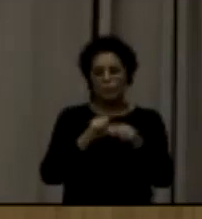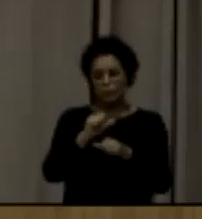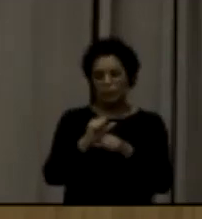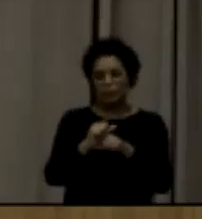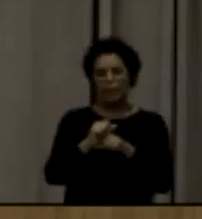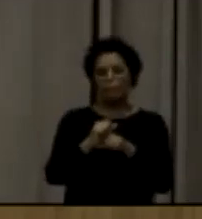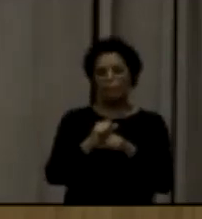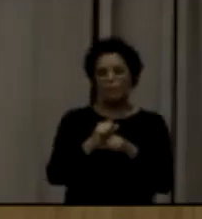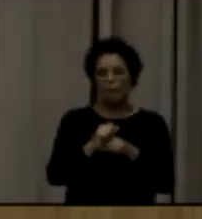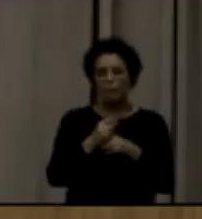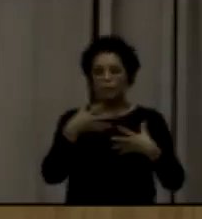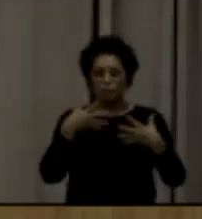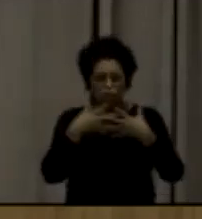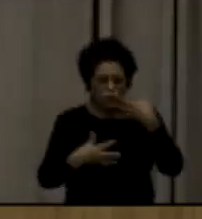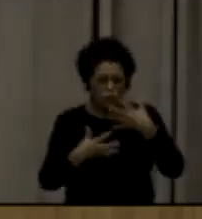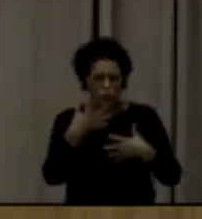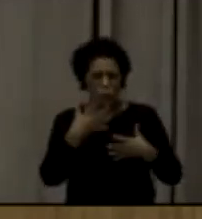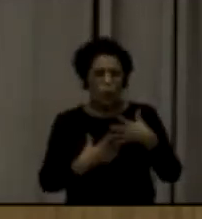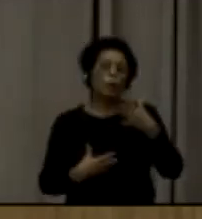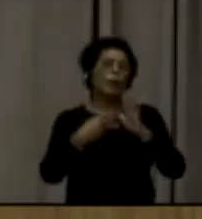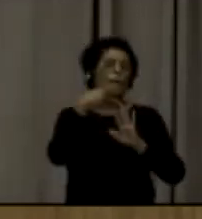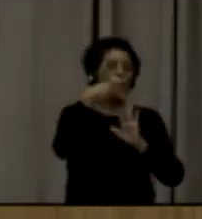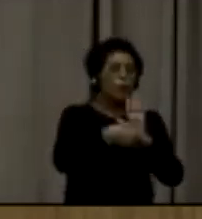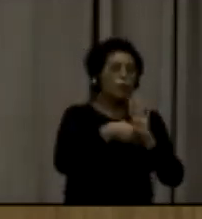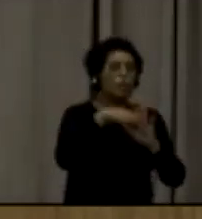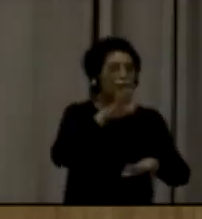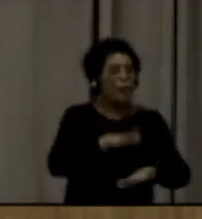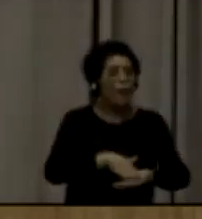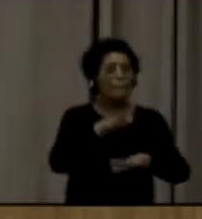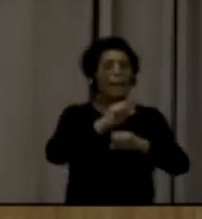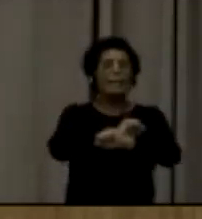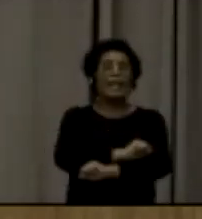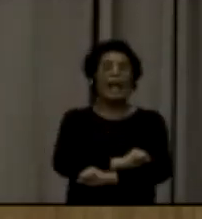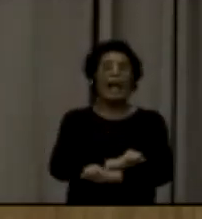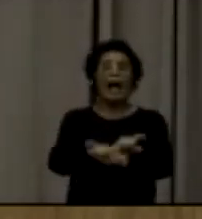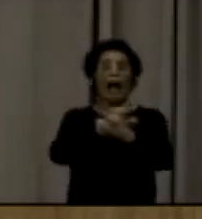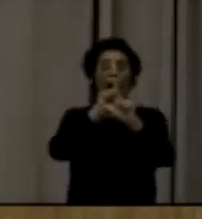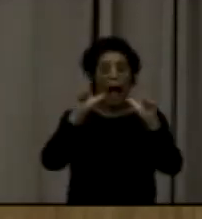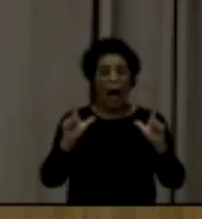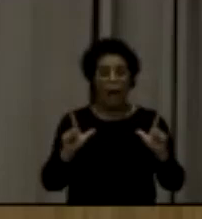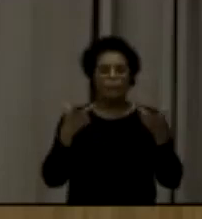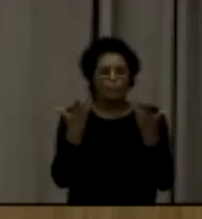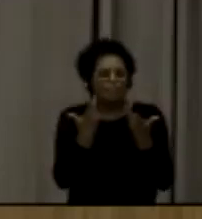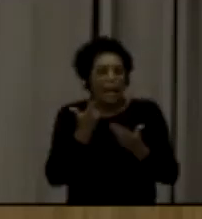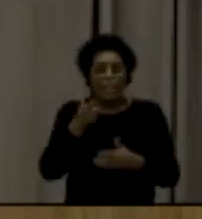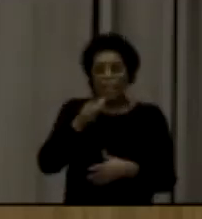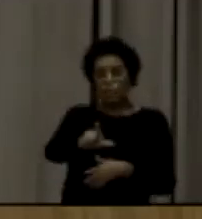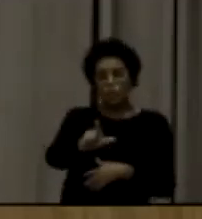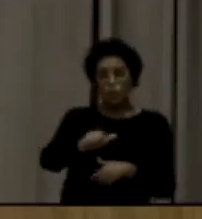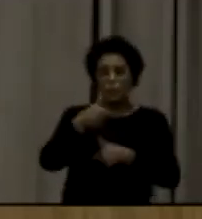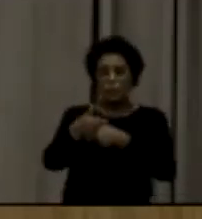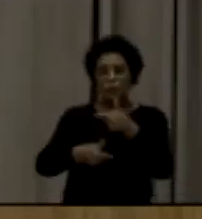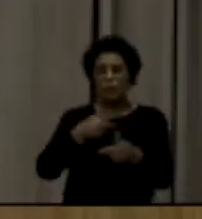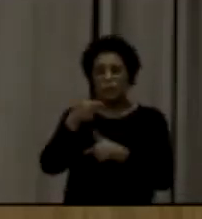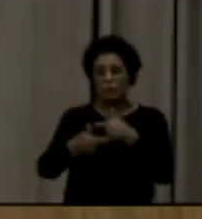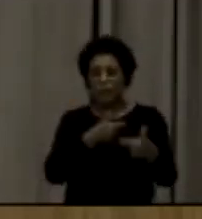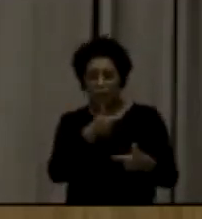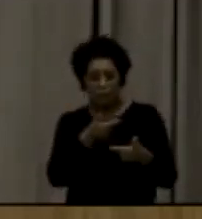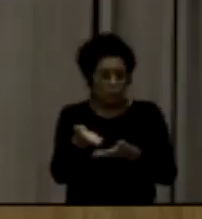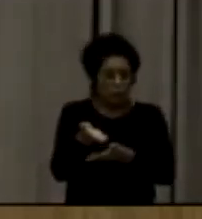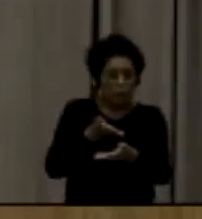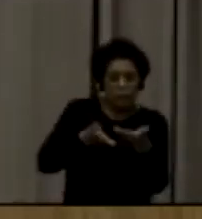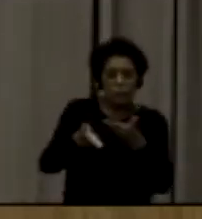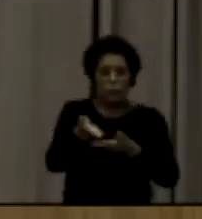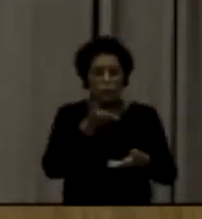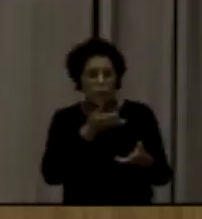comprometem projetos muito mais amplos. E isso não conseguimos, não trabalhamos ainda, não conseguimos